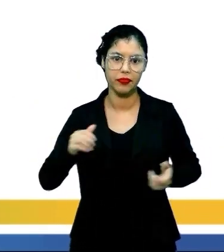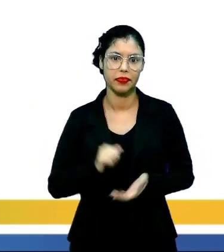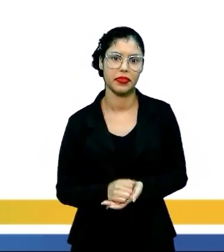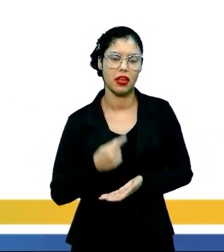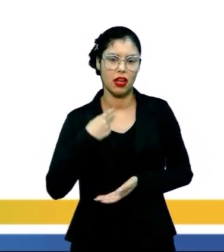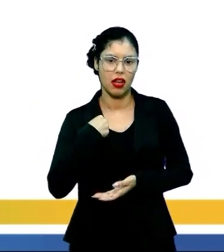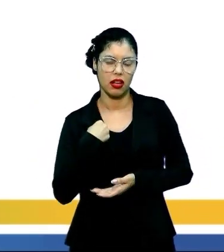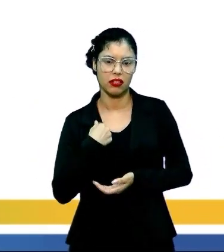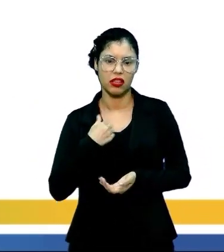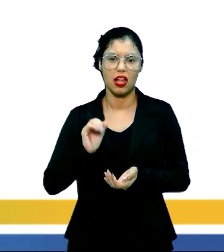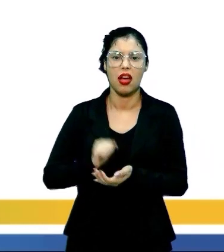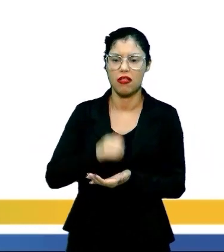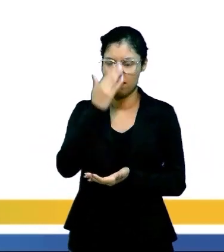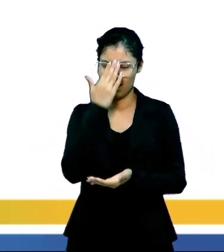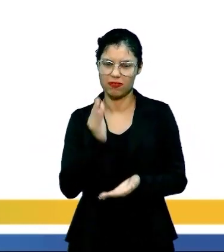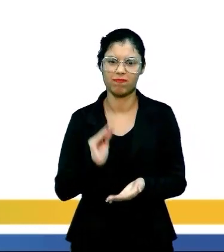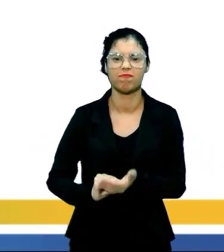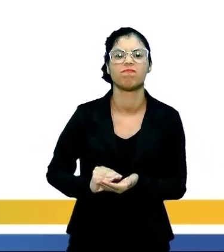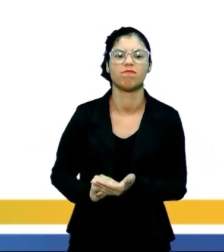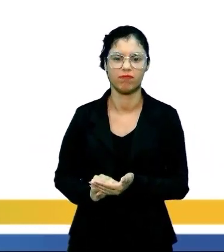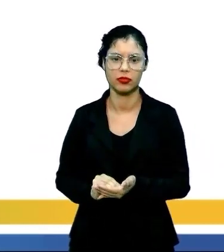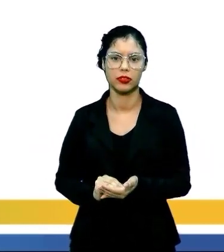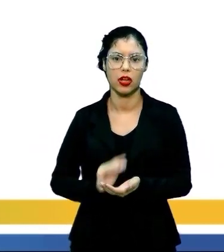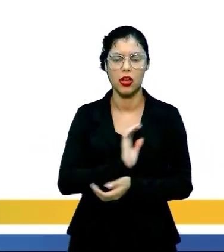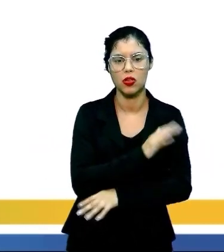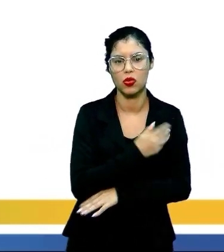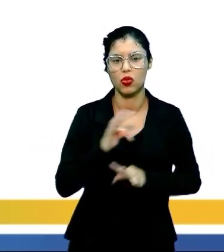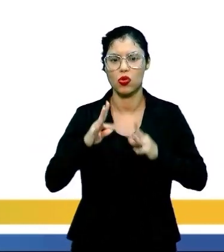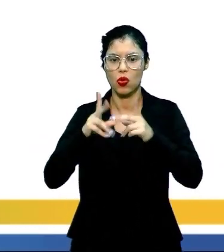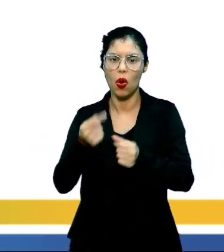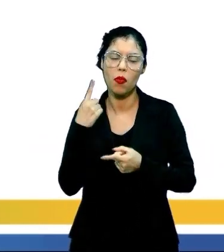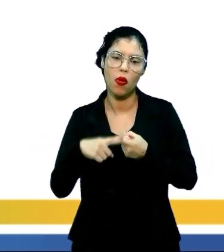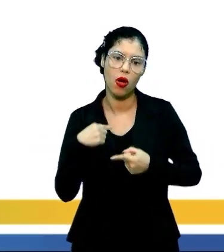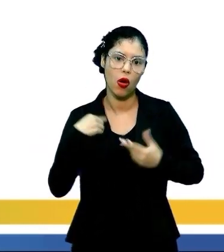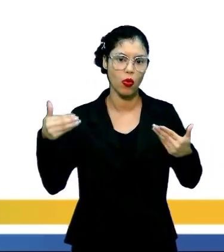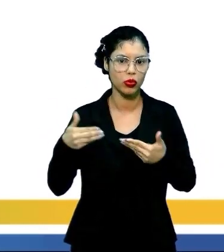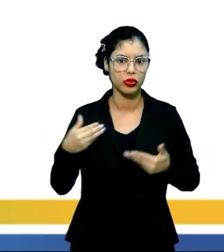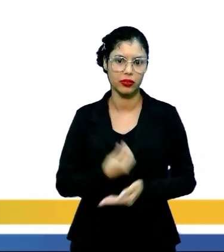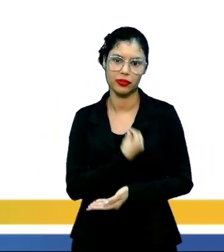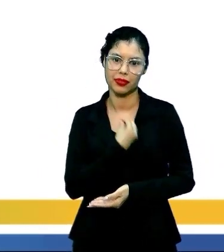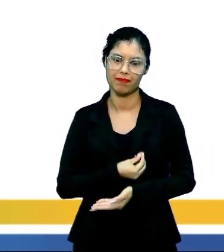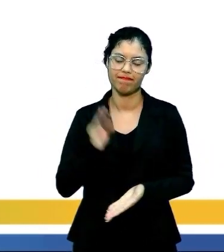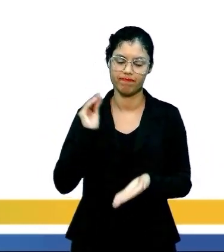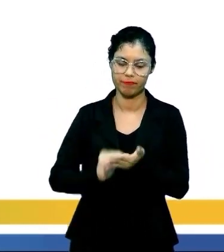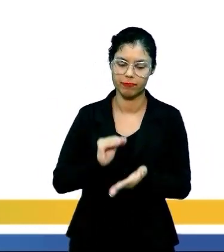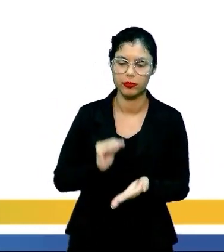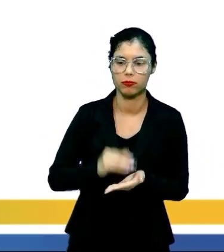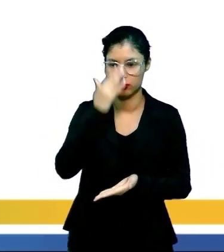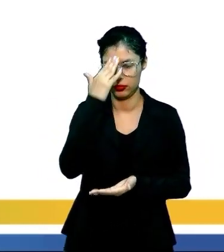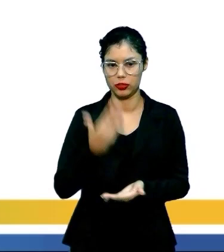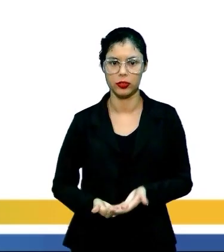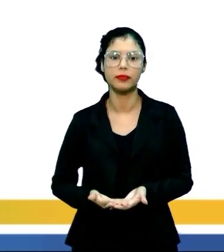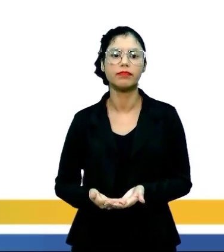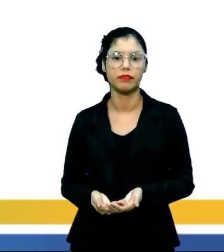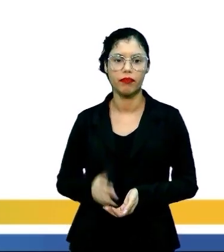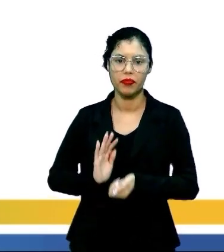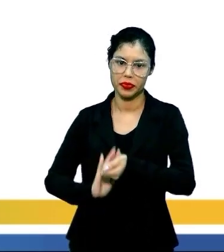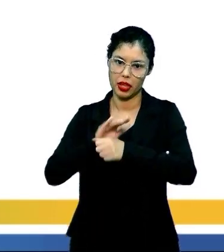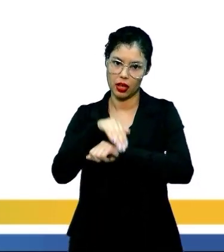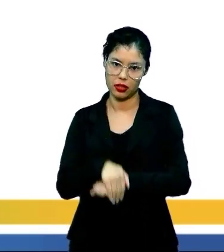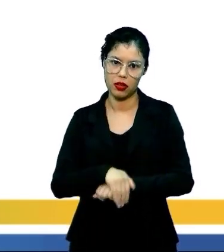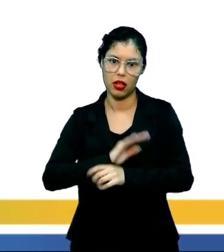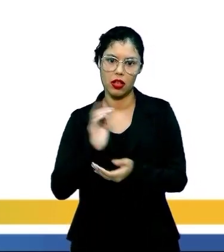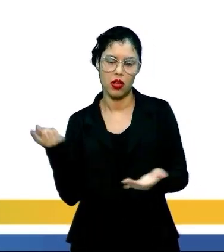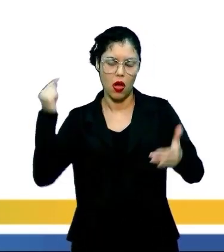eu a bendigo da descrença em meio, porque eu hoje só vivo da descrença. À